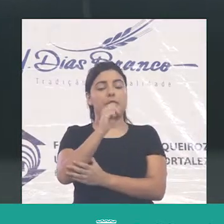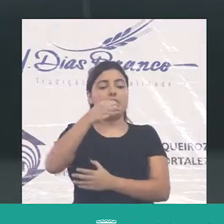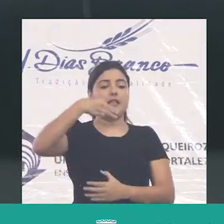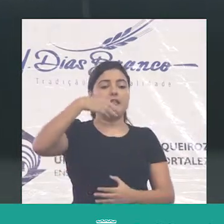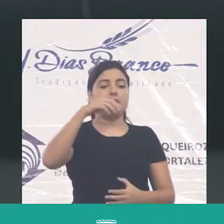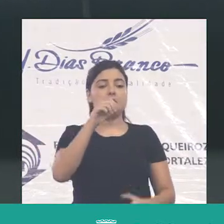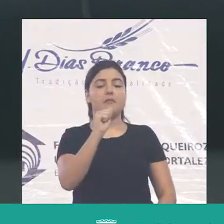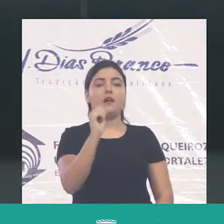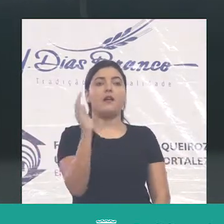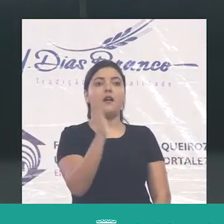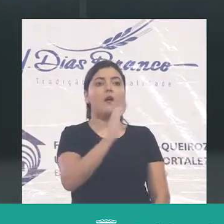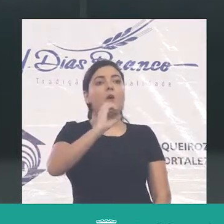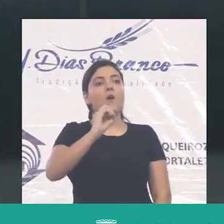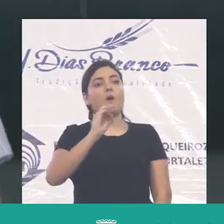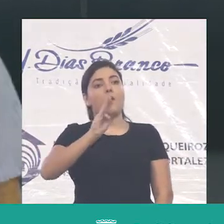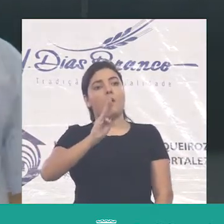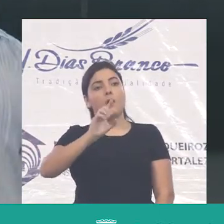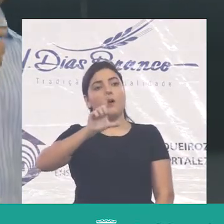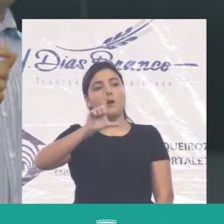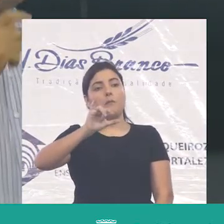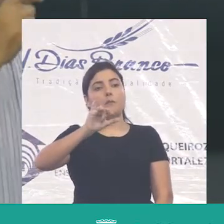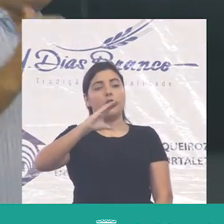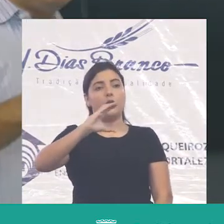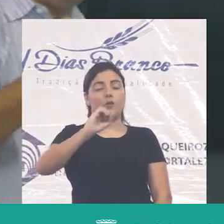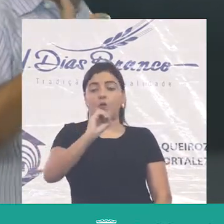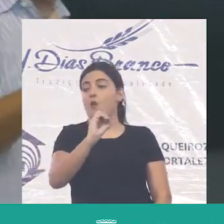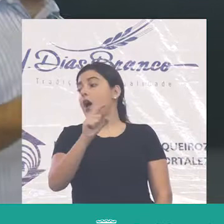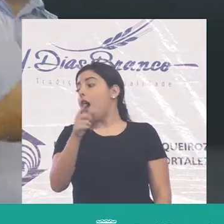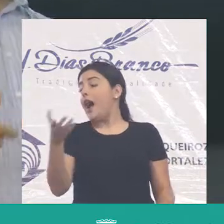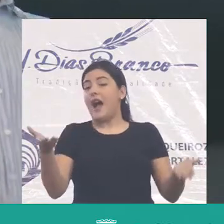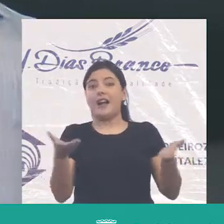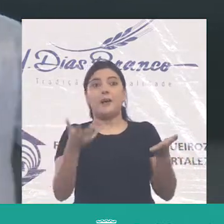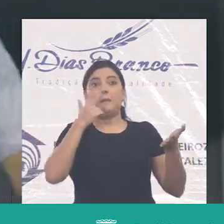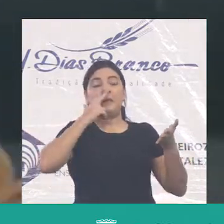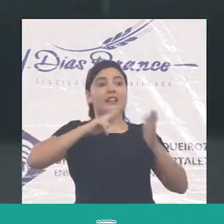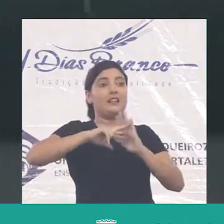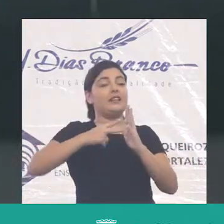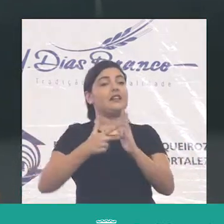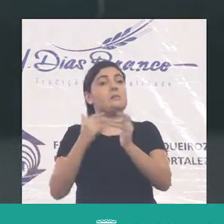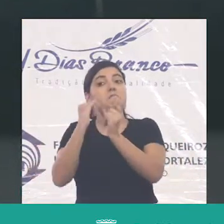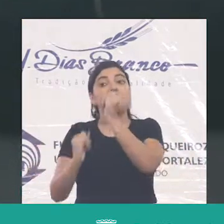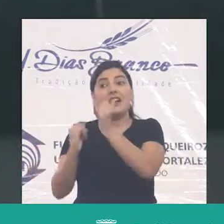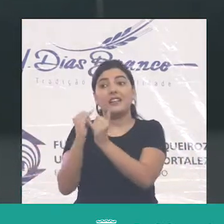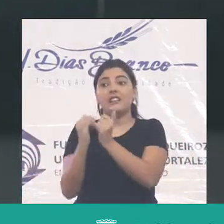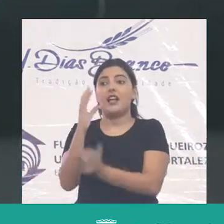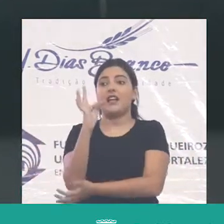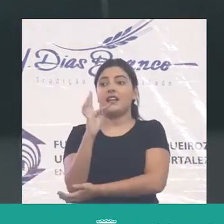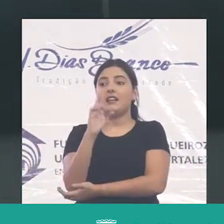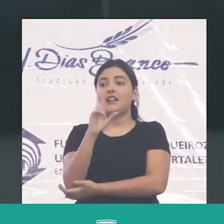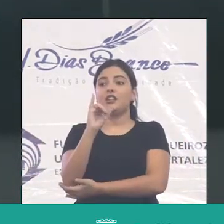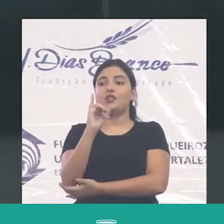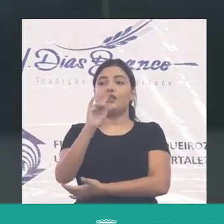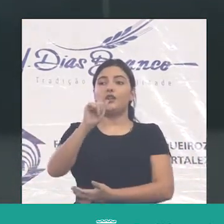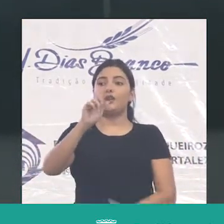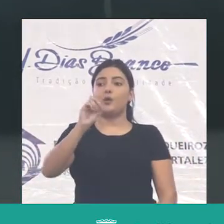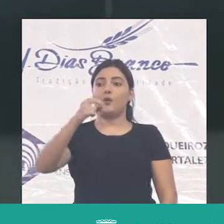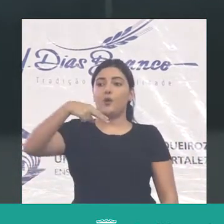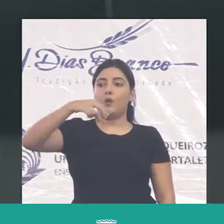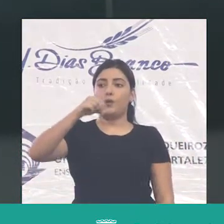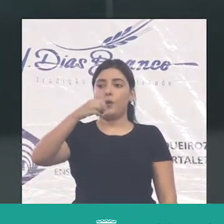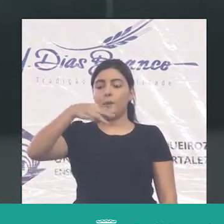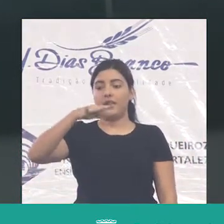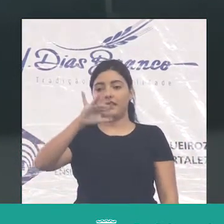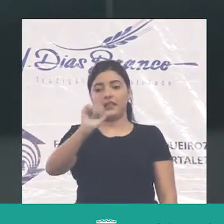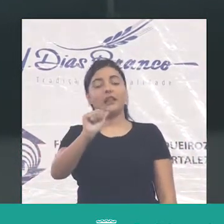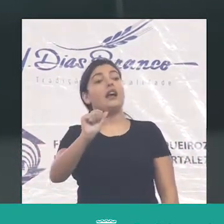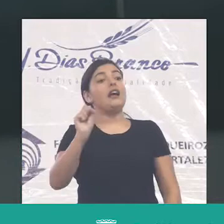mas acaba envolvendo um pouquinho de trigonometria quando o prisma fica oblíquo. E sempre uma boa sacada, quando ele falar